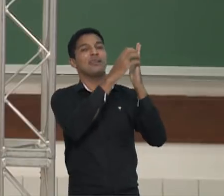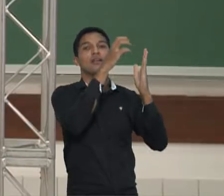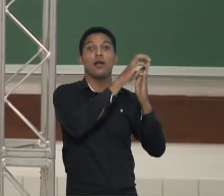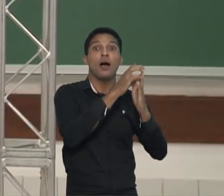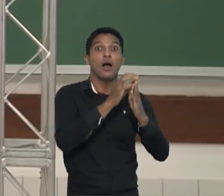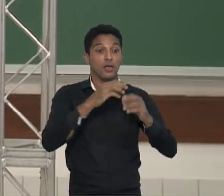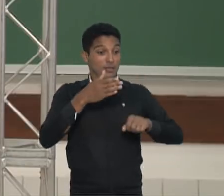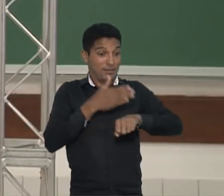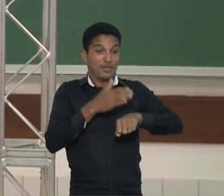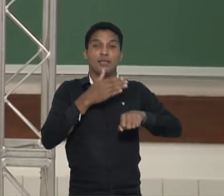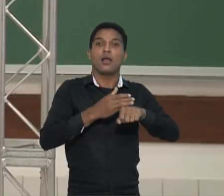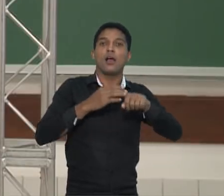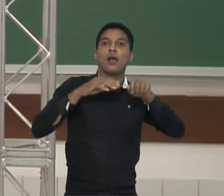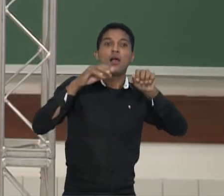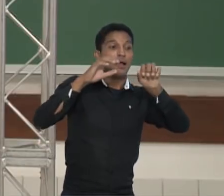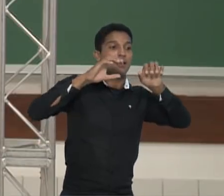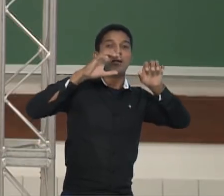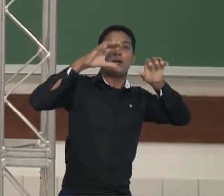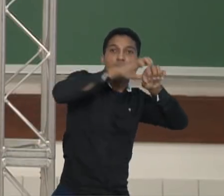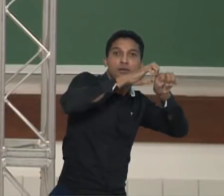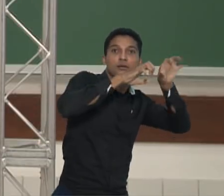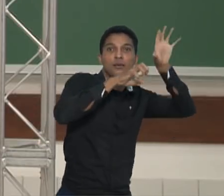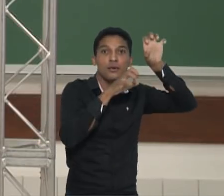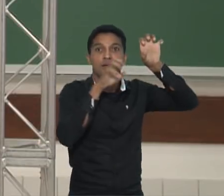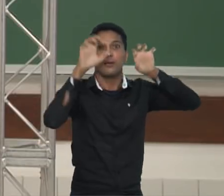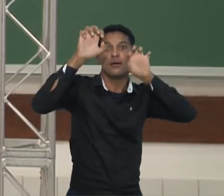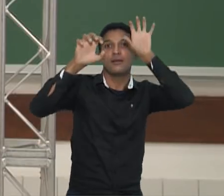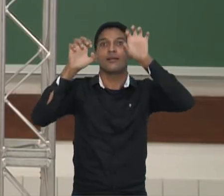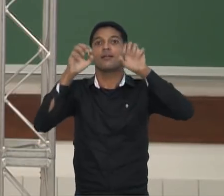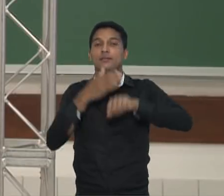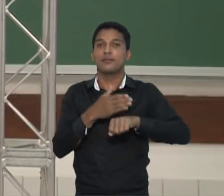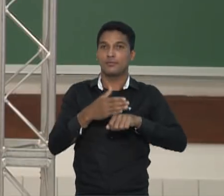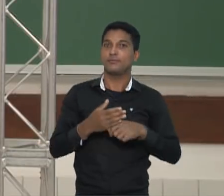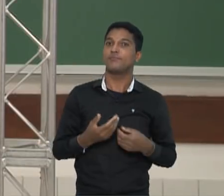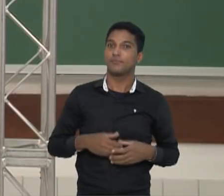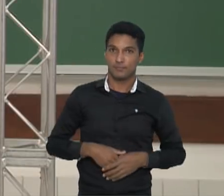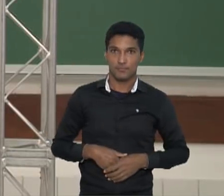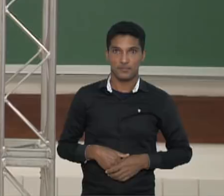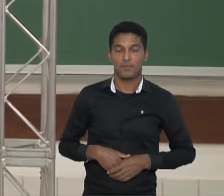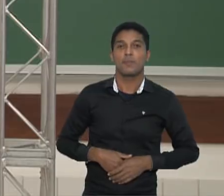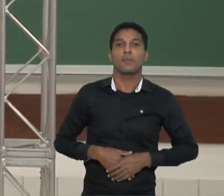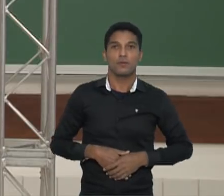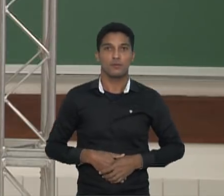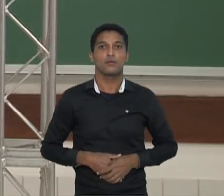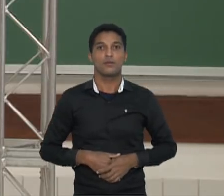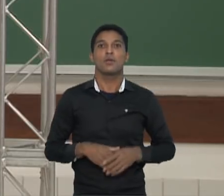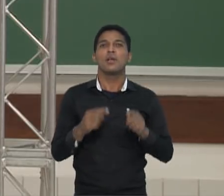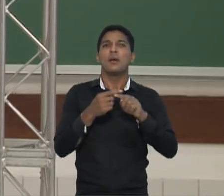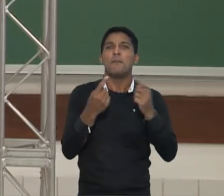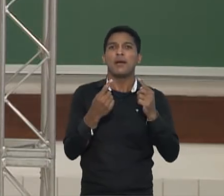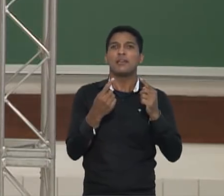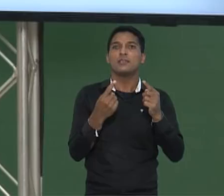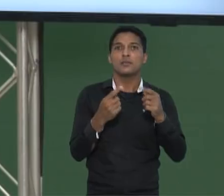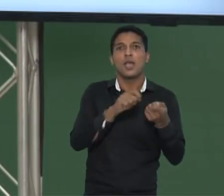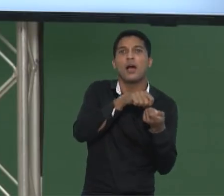de treinamento para os escaladores, mas acabou se organizando de uma outra